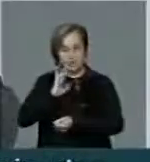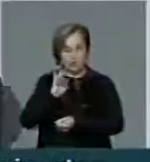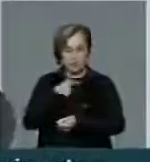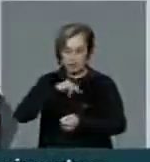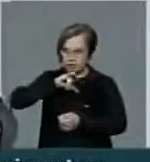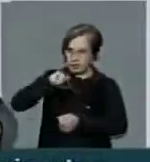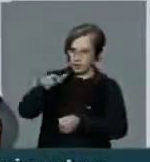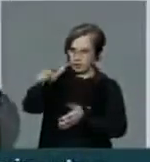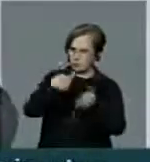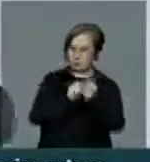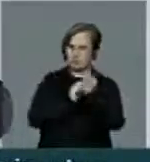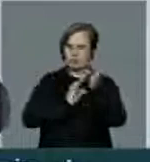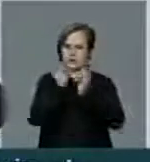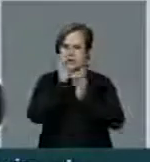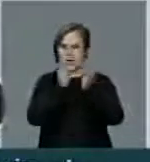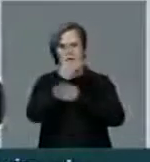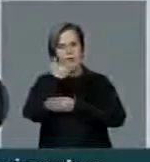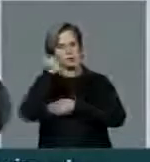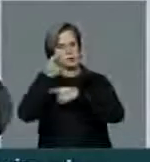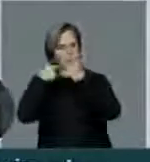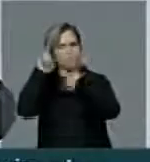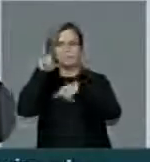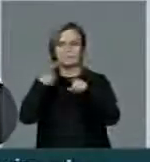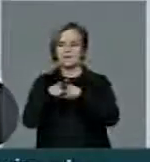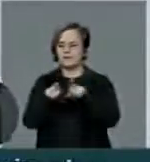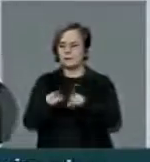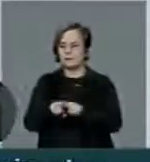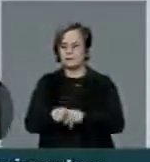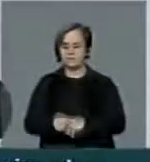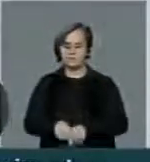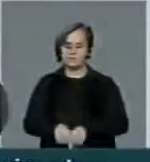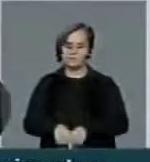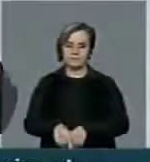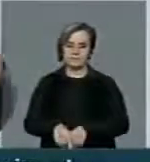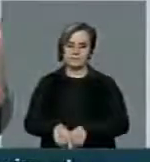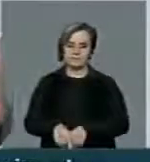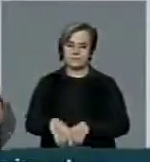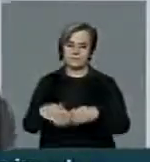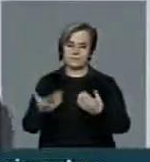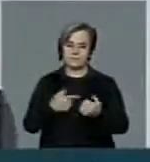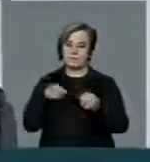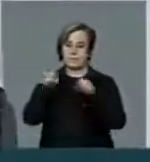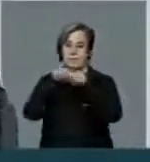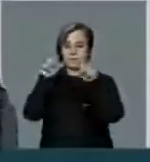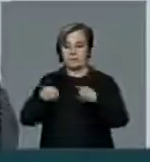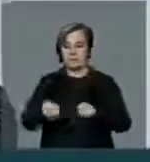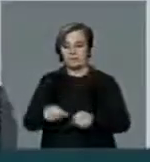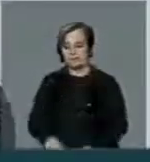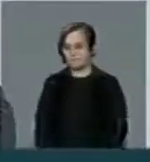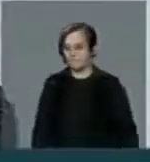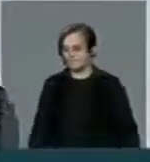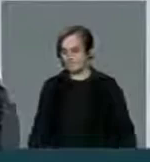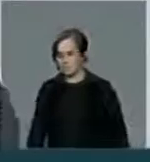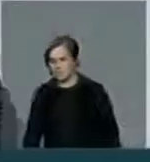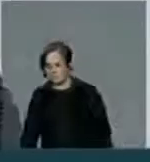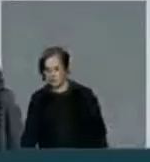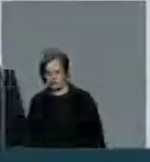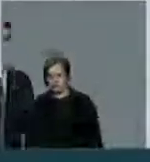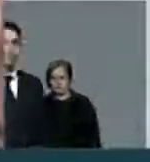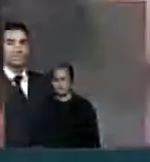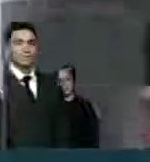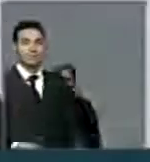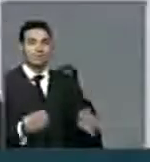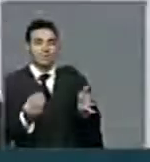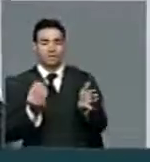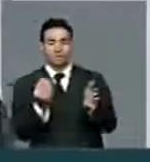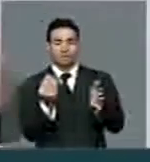O que a gente aprimora, tá? Entra o sistema de emissão de recibos, na hora que preencher, tem que emitir o